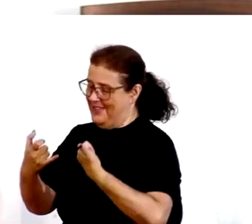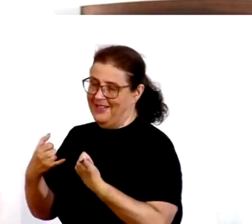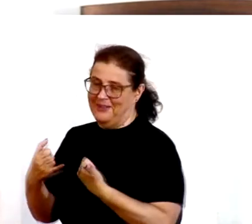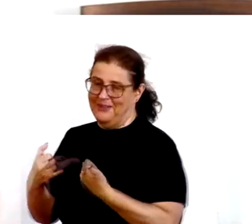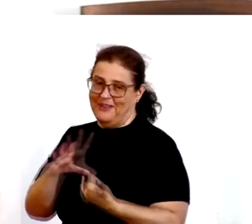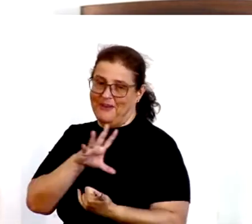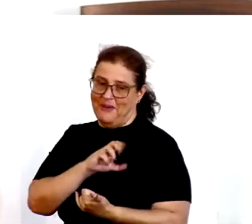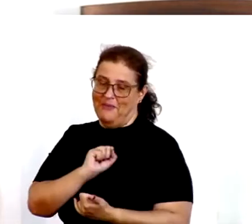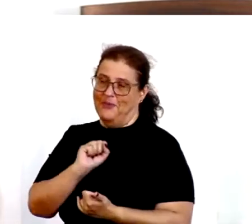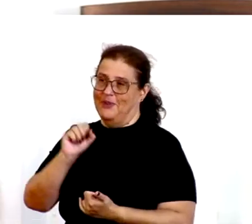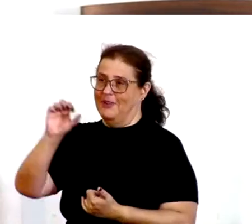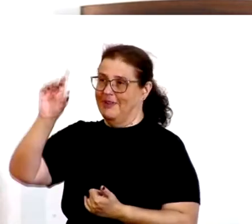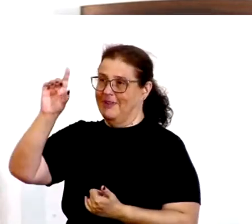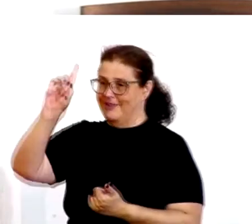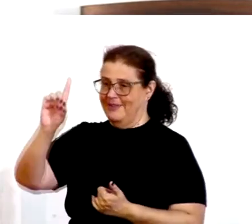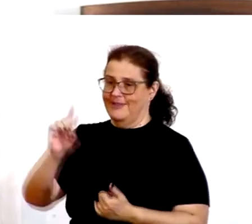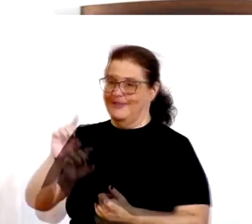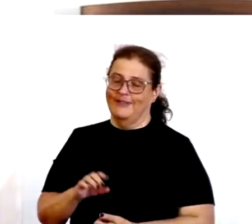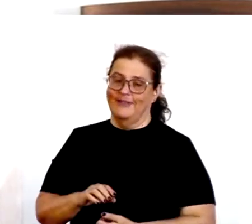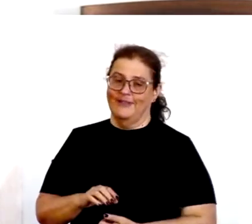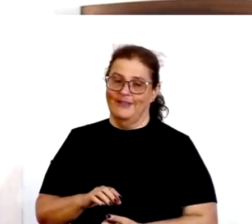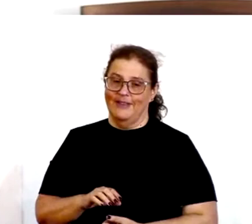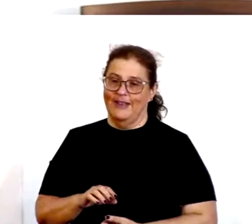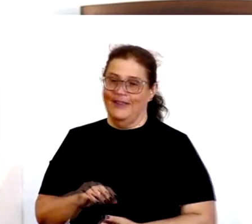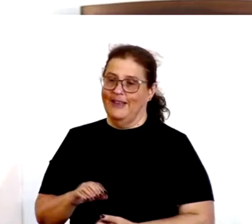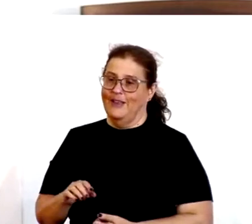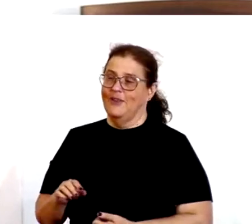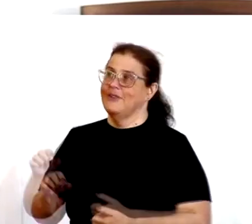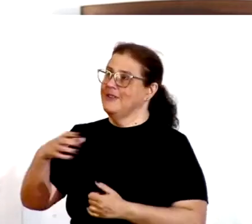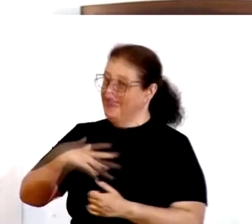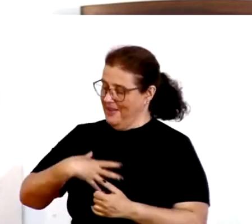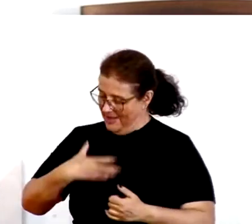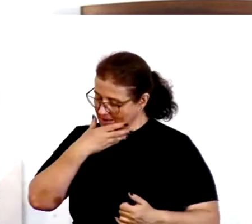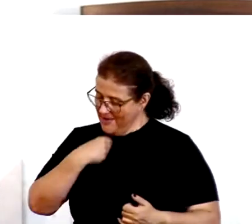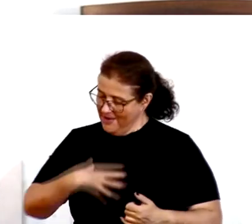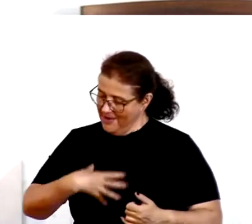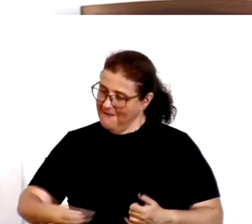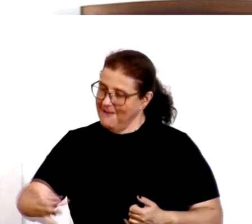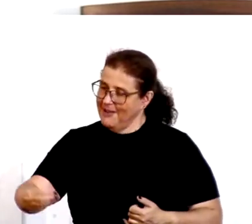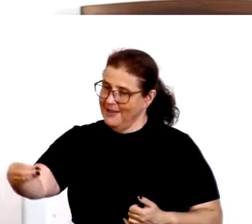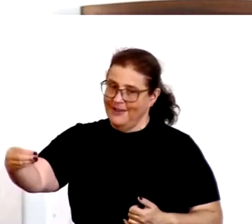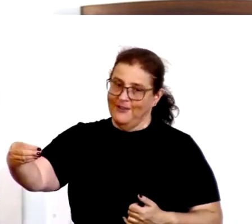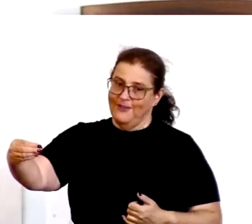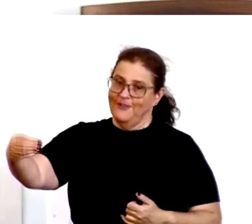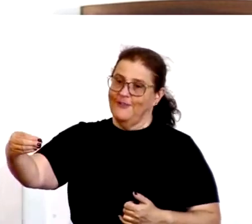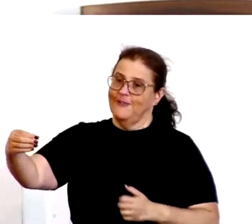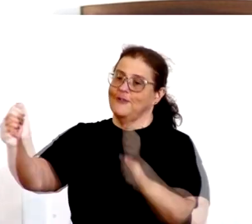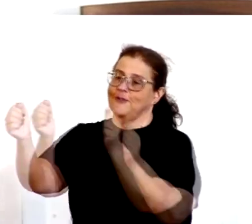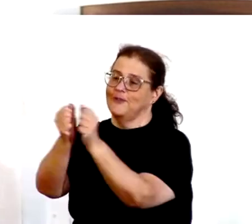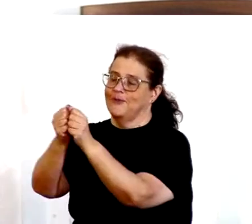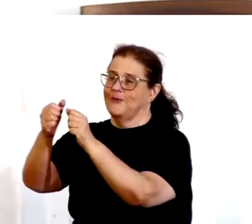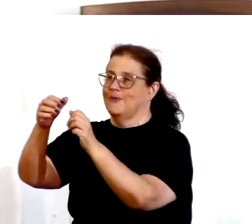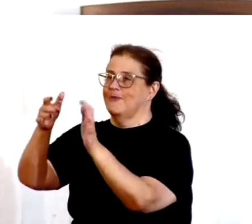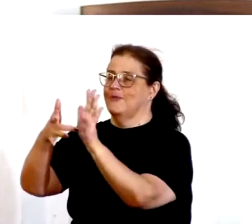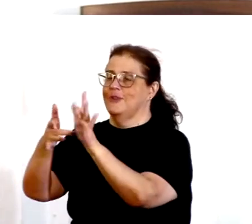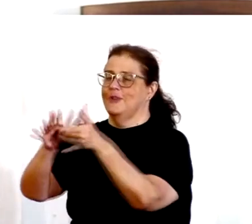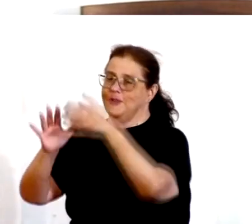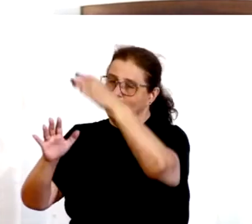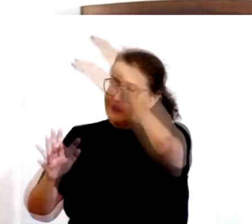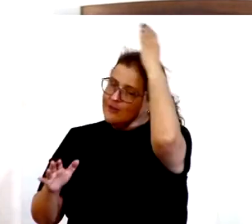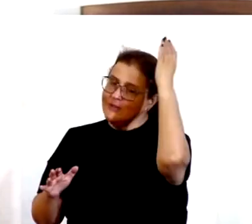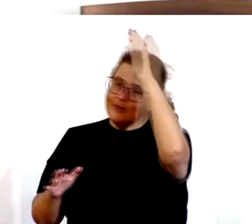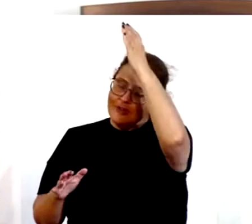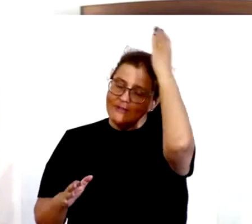motivo. Somos filhos, herdeiros e co-herdeiros com Cristo Jesus.